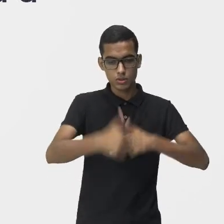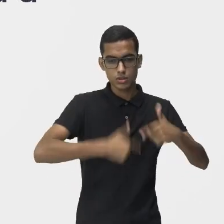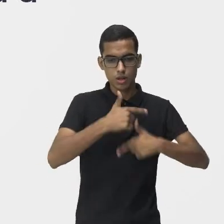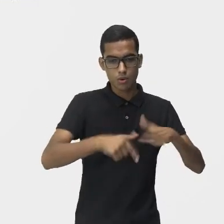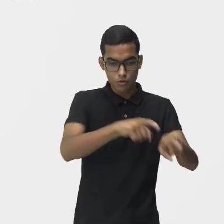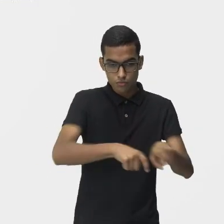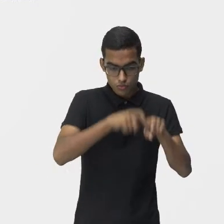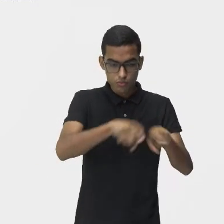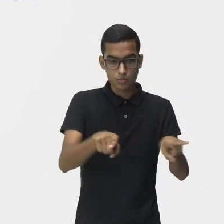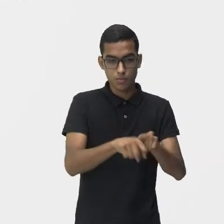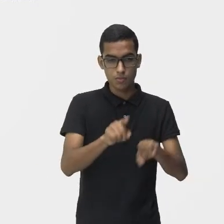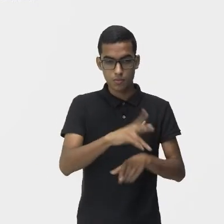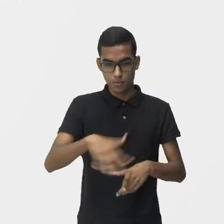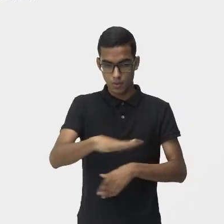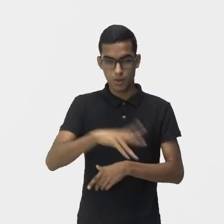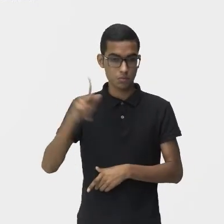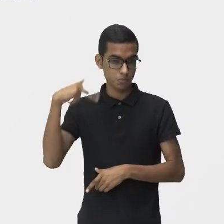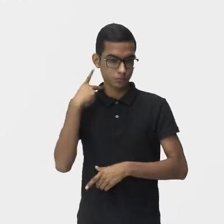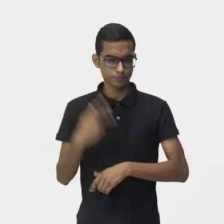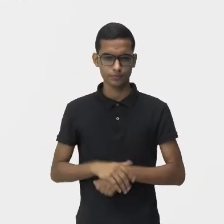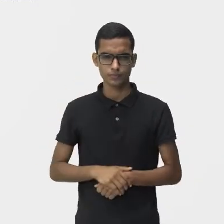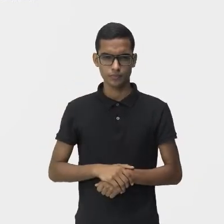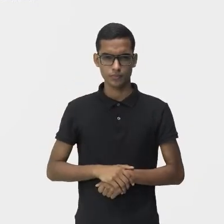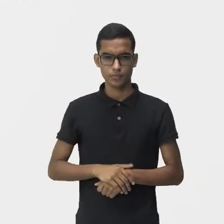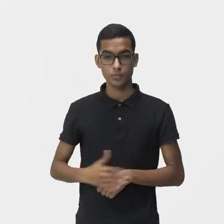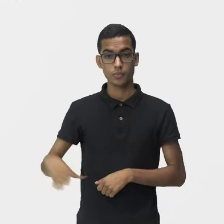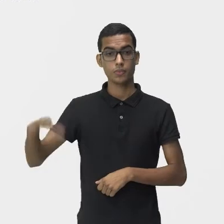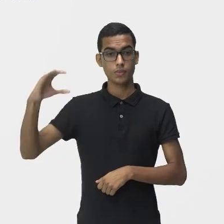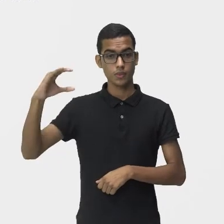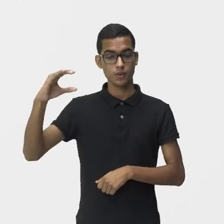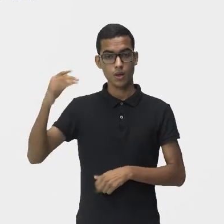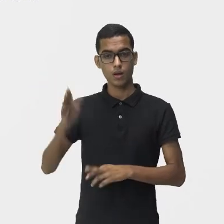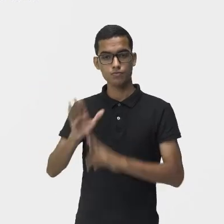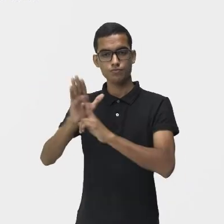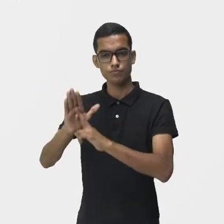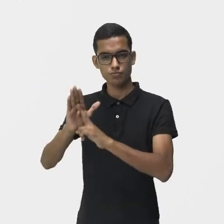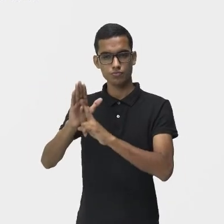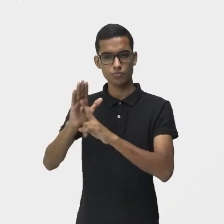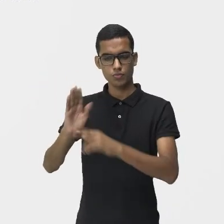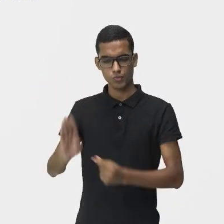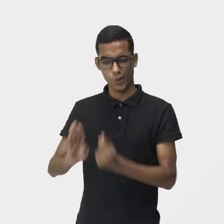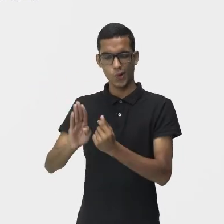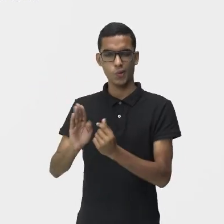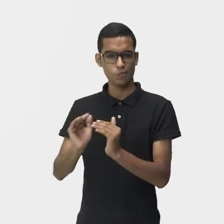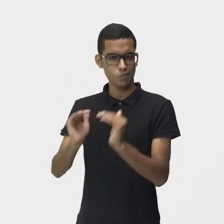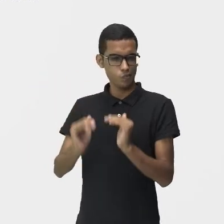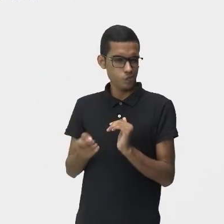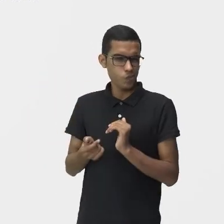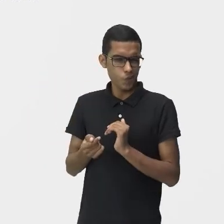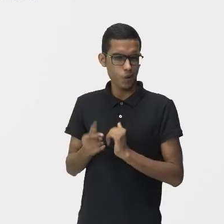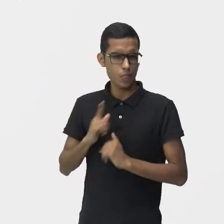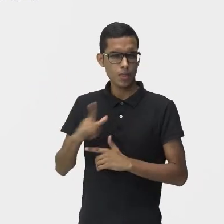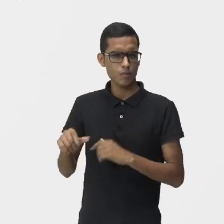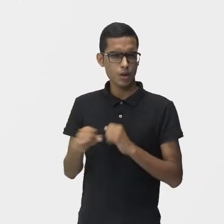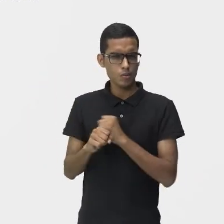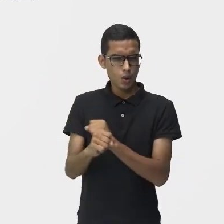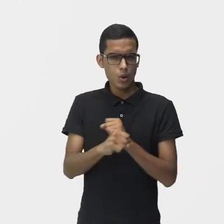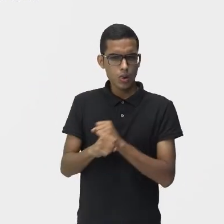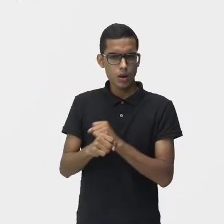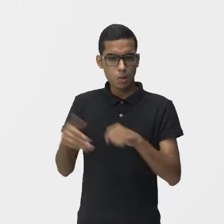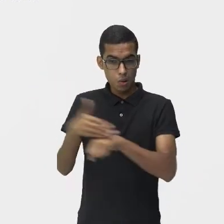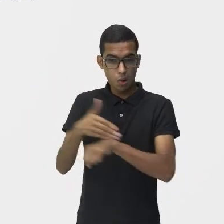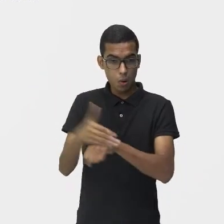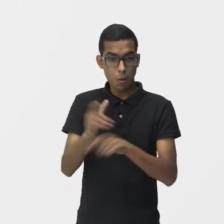na política. A letra C. Eram representantes da baixa burguesia, defendiam uma maior